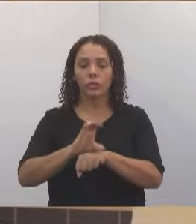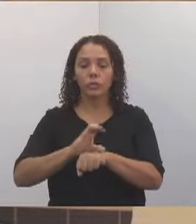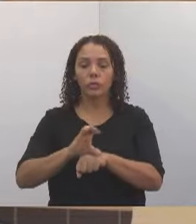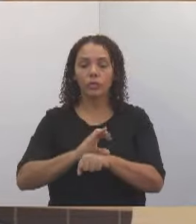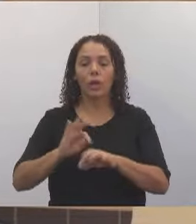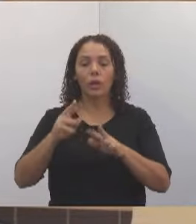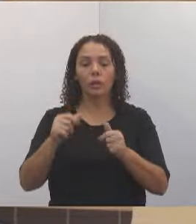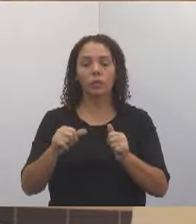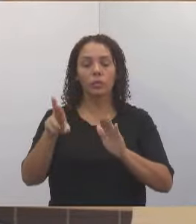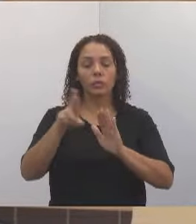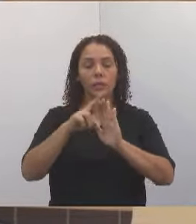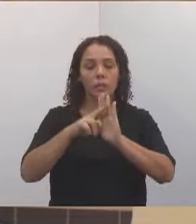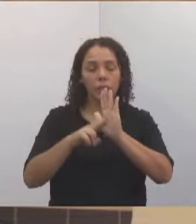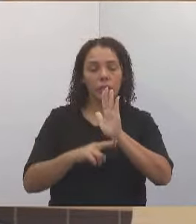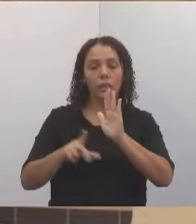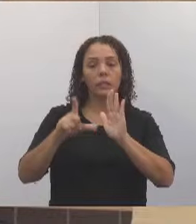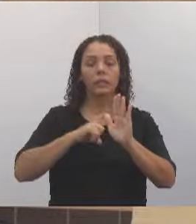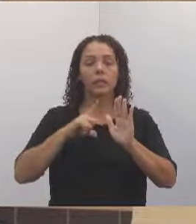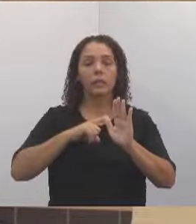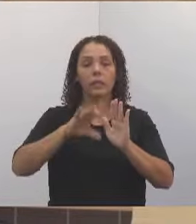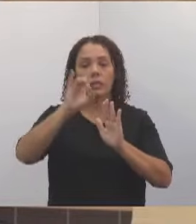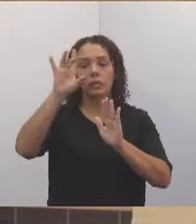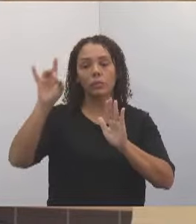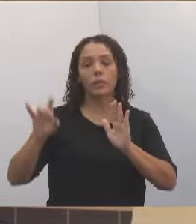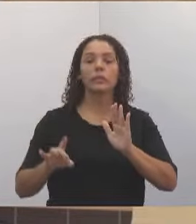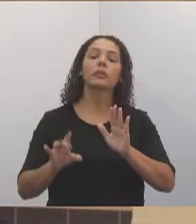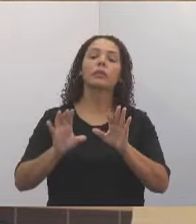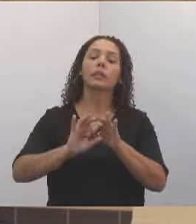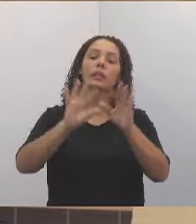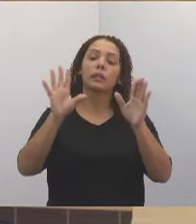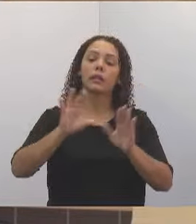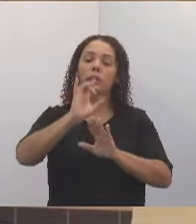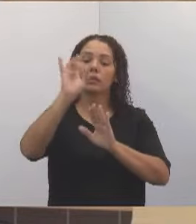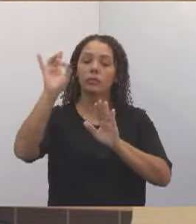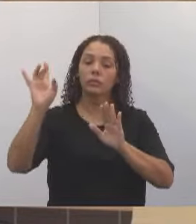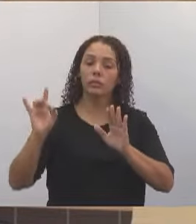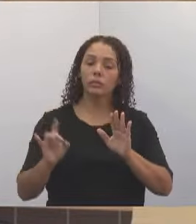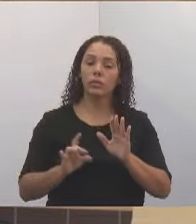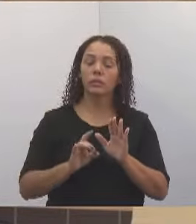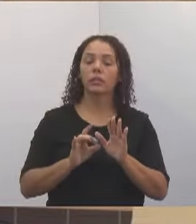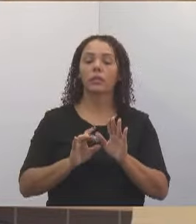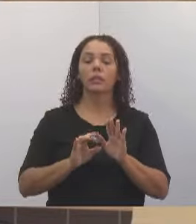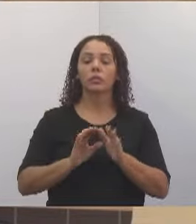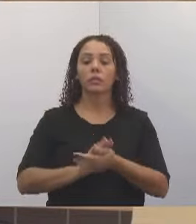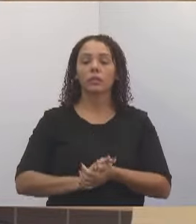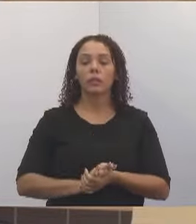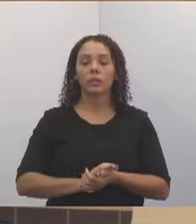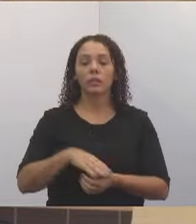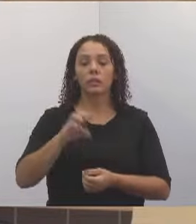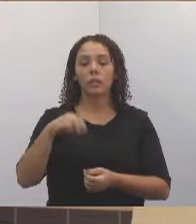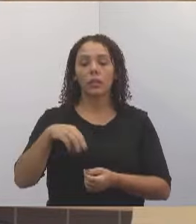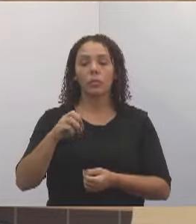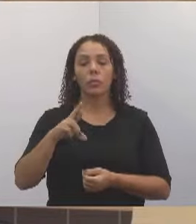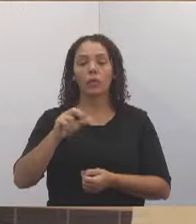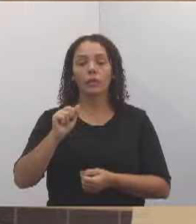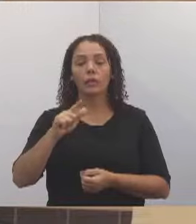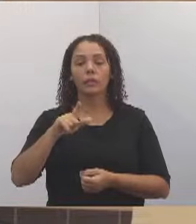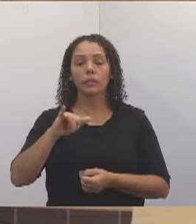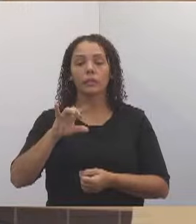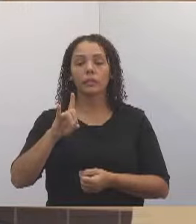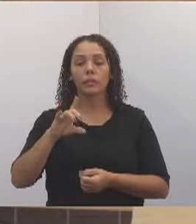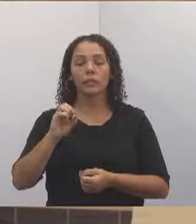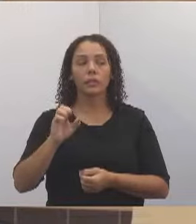lá existentes, em especial da legalidade, em especial da moralidade pública.